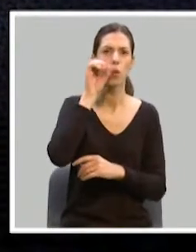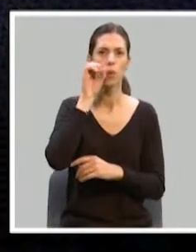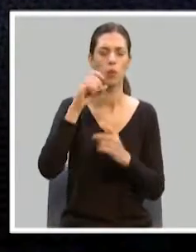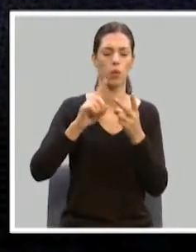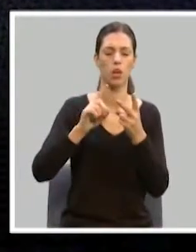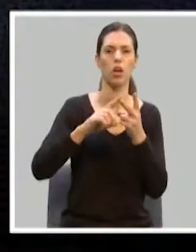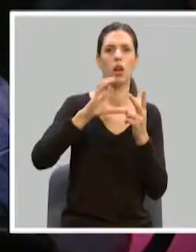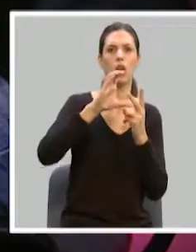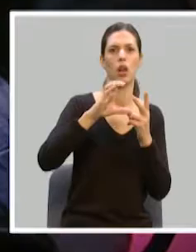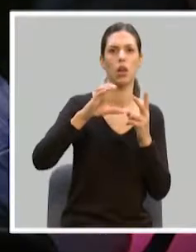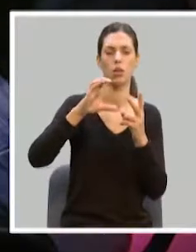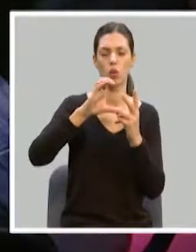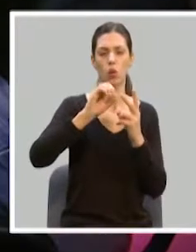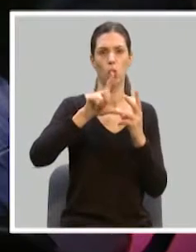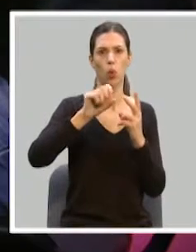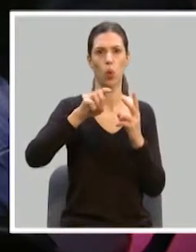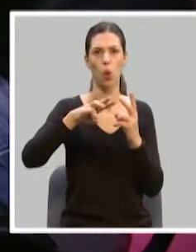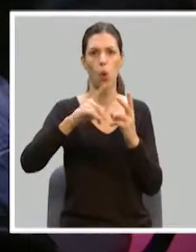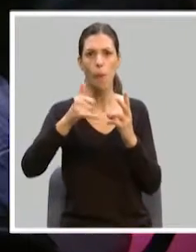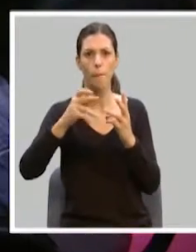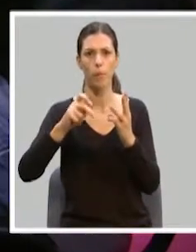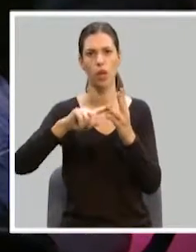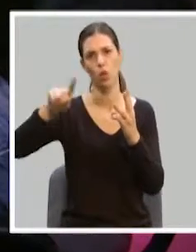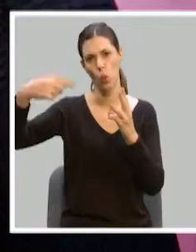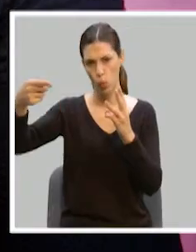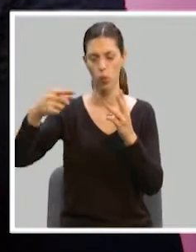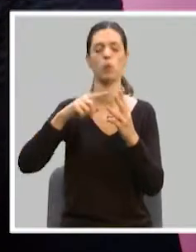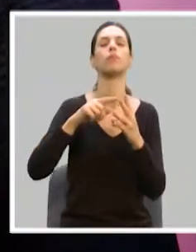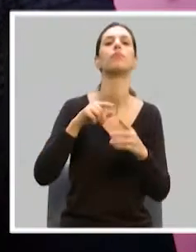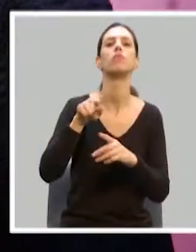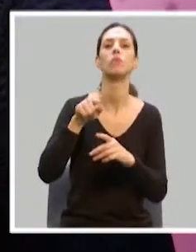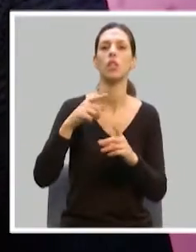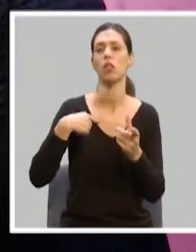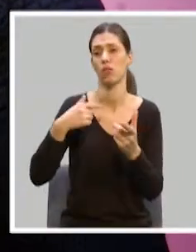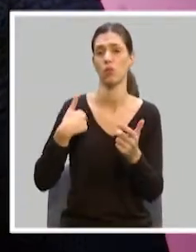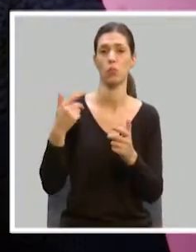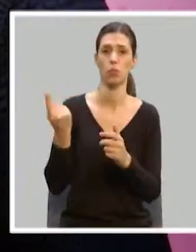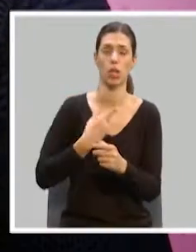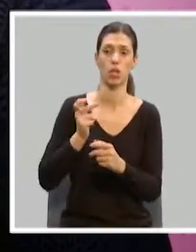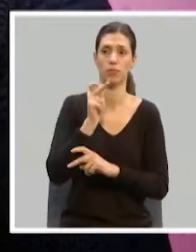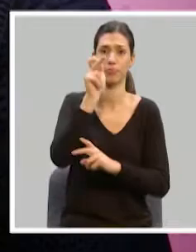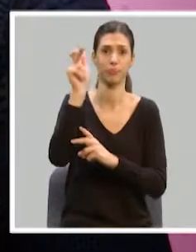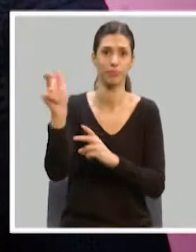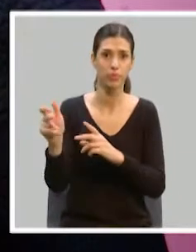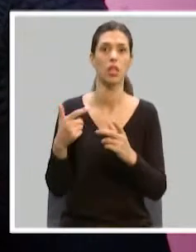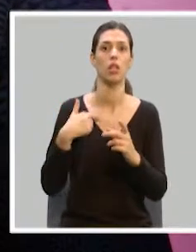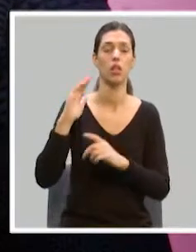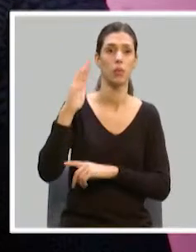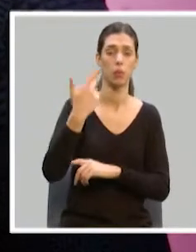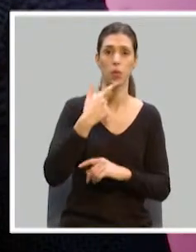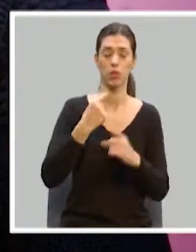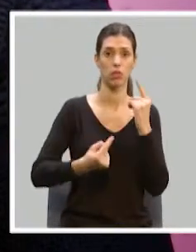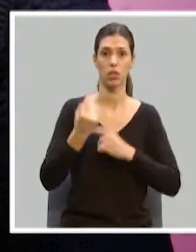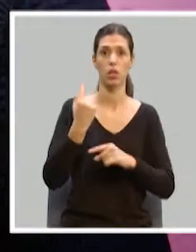vez que eu tenho que sair a reportagem e aquilo foi muito estranho porque primeiro eu dei por mim